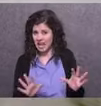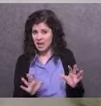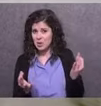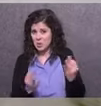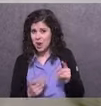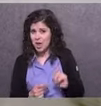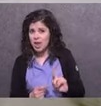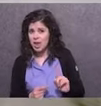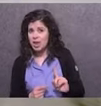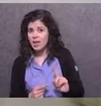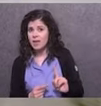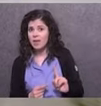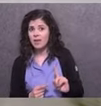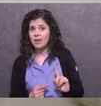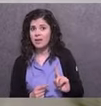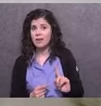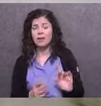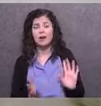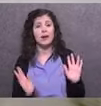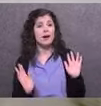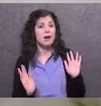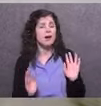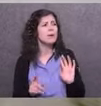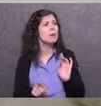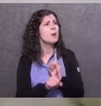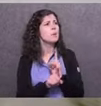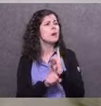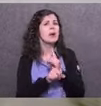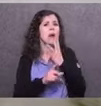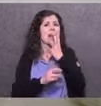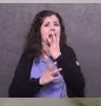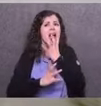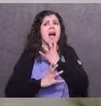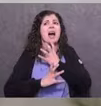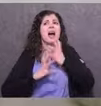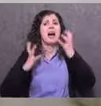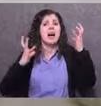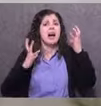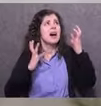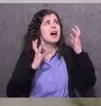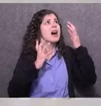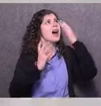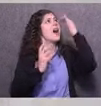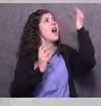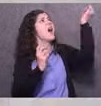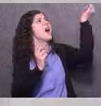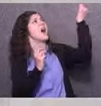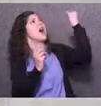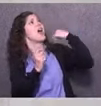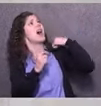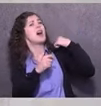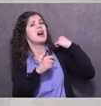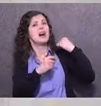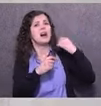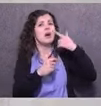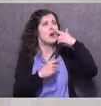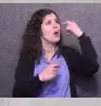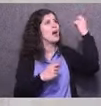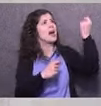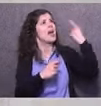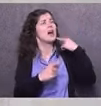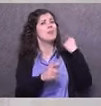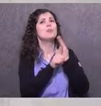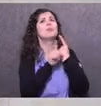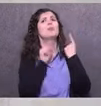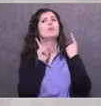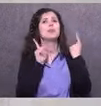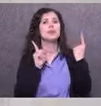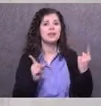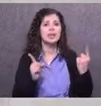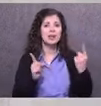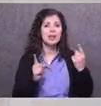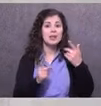E como compreender este grito quando nos parece não encontrar qualquer